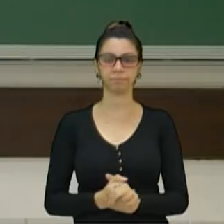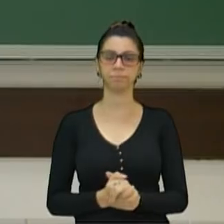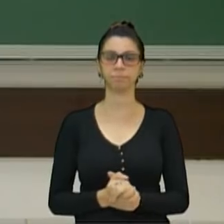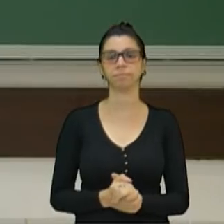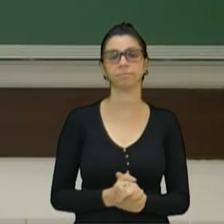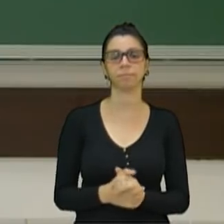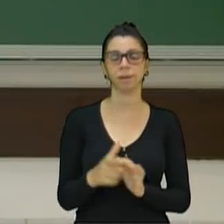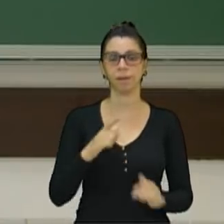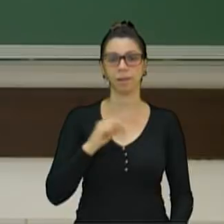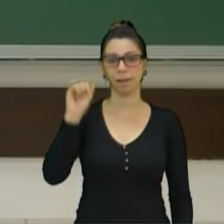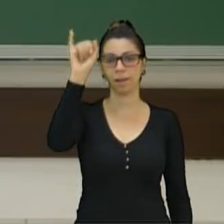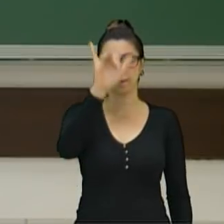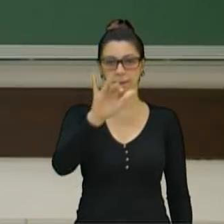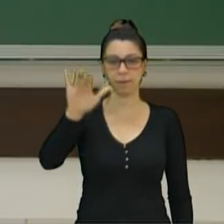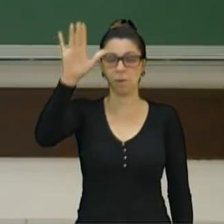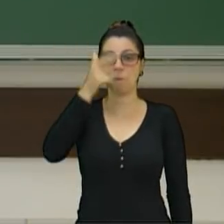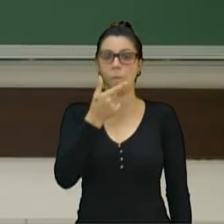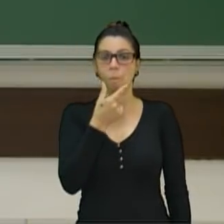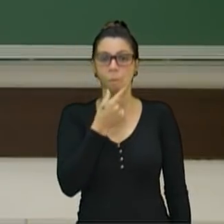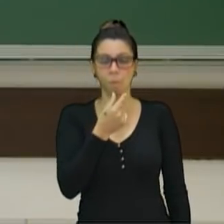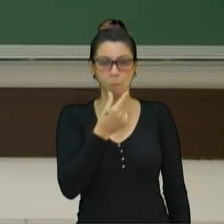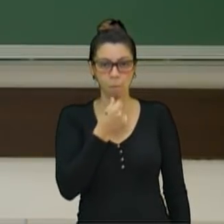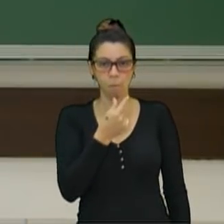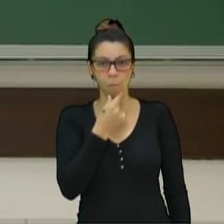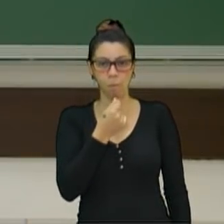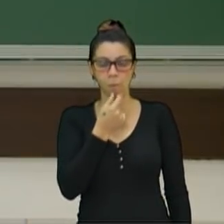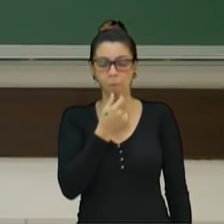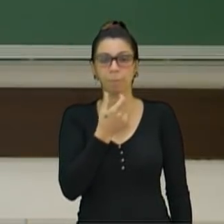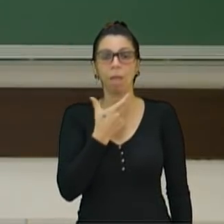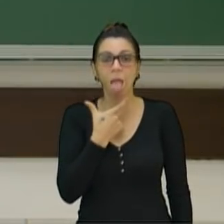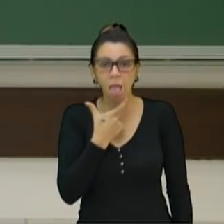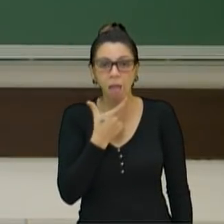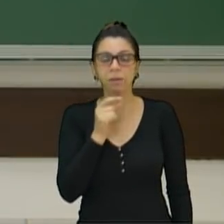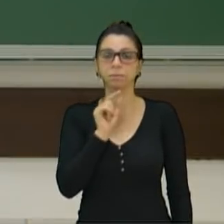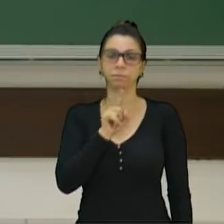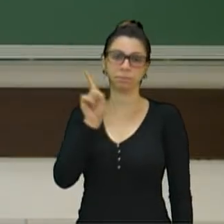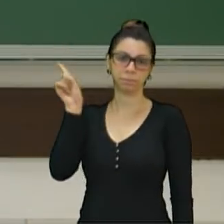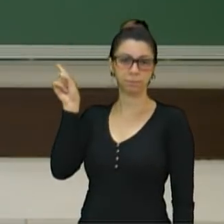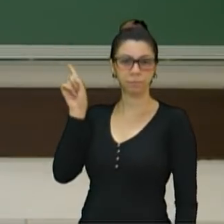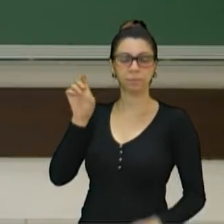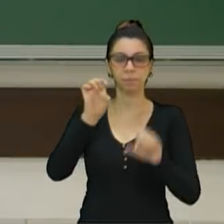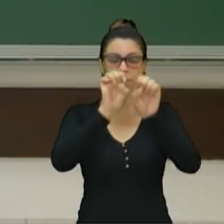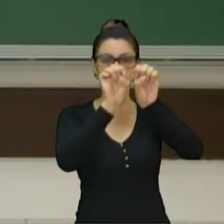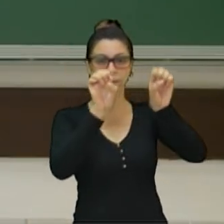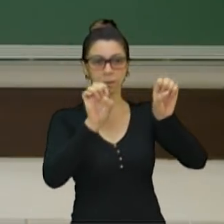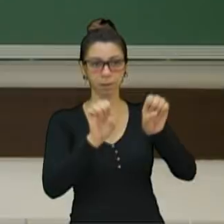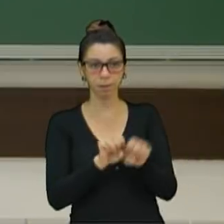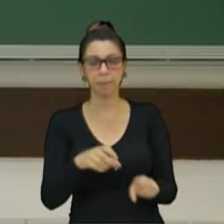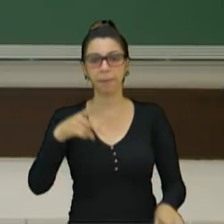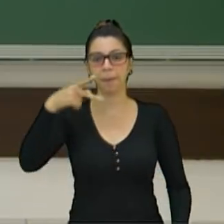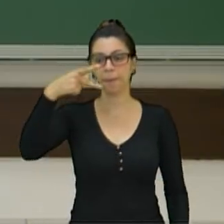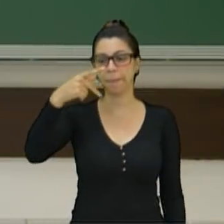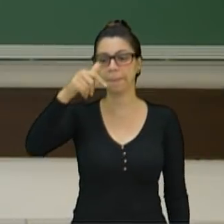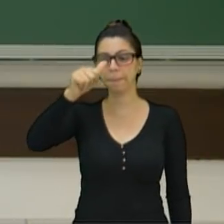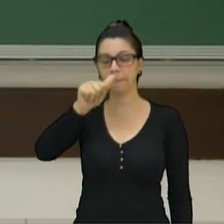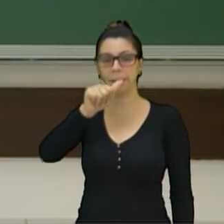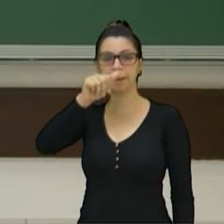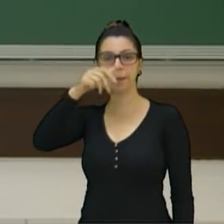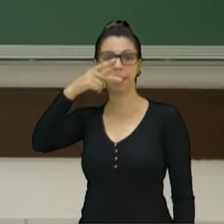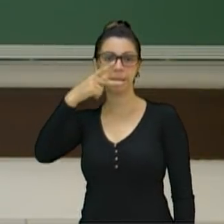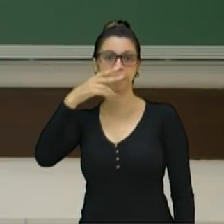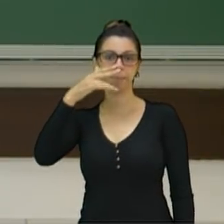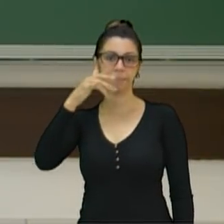imagem com um rapaz mostrando a língua, porque nós vamos ter estruturas chamadas papilas gustativas, que são